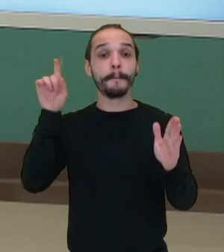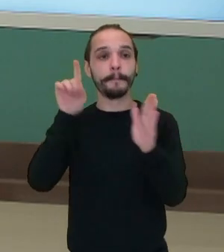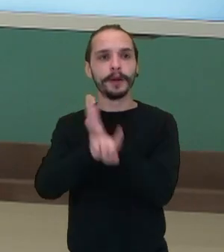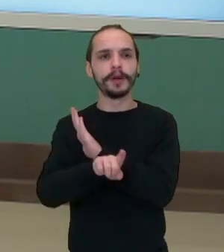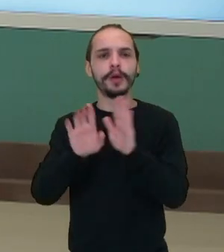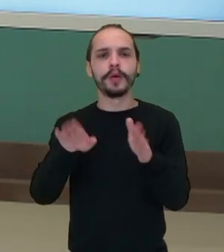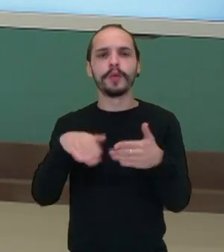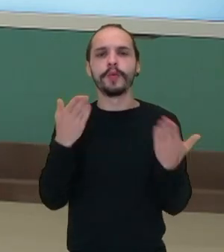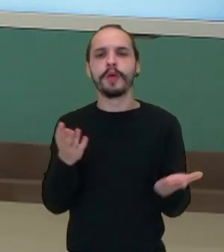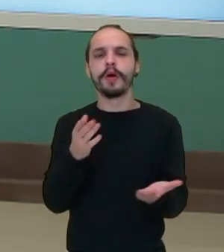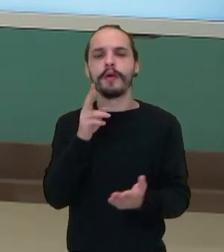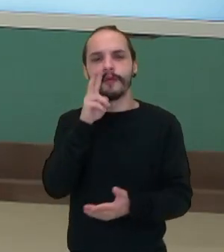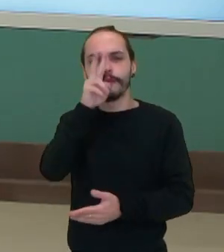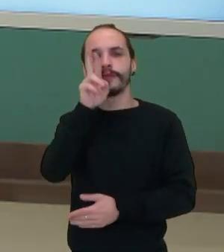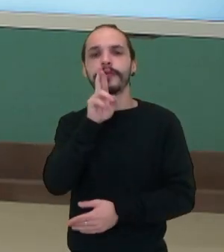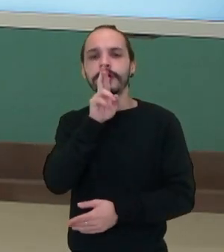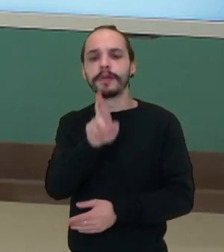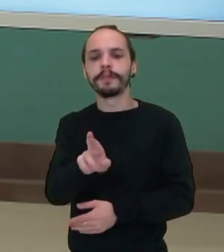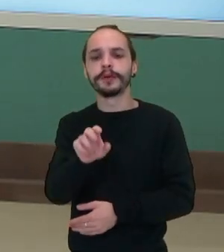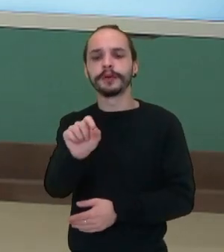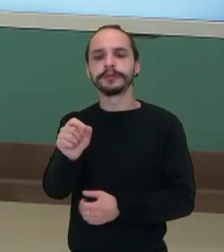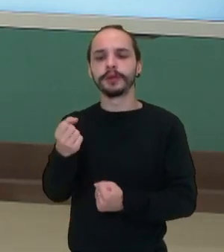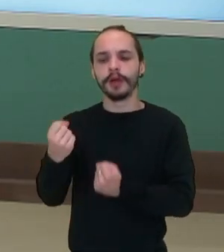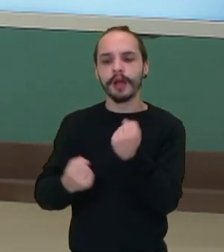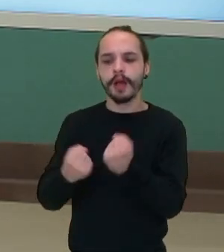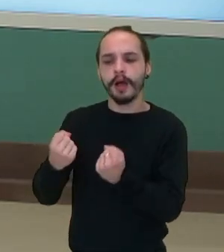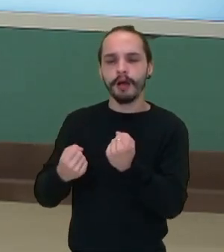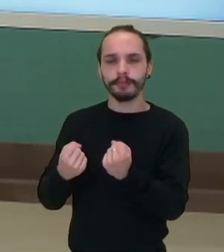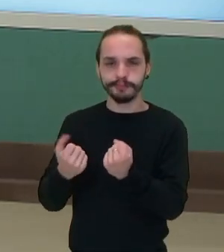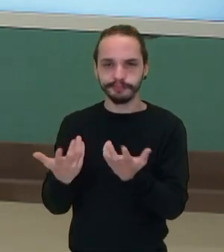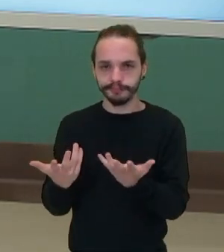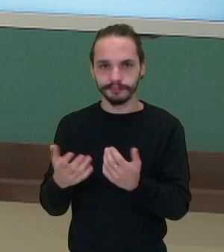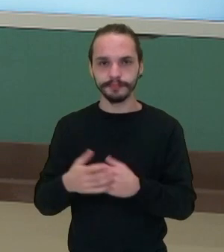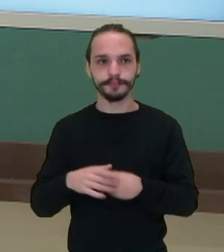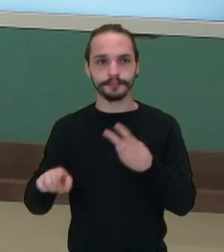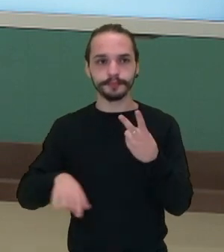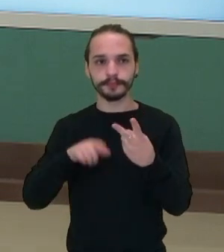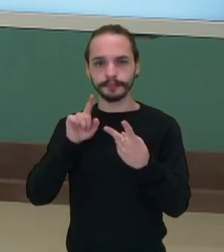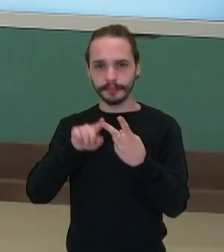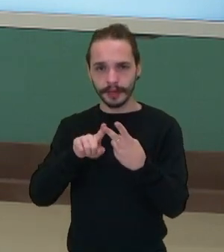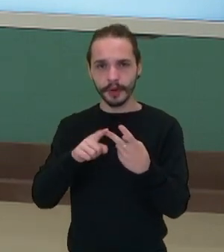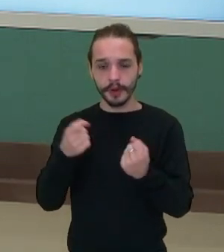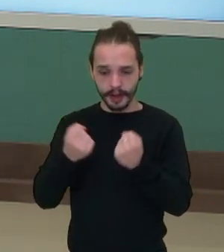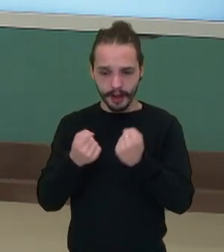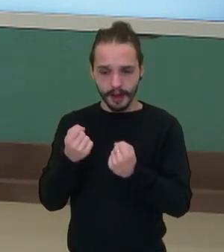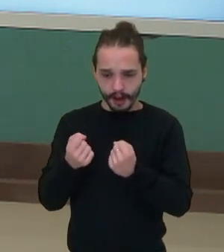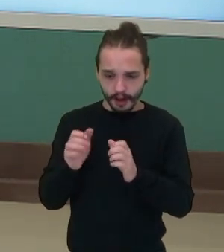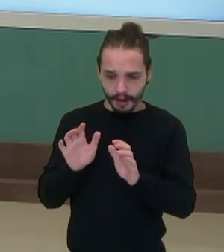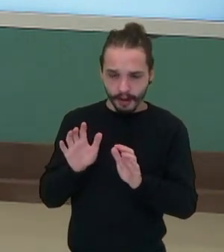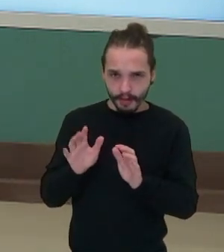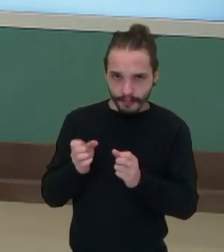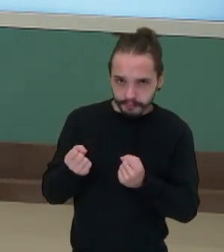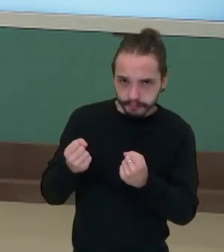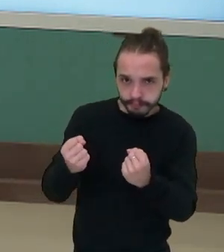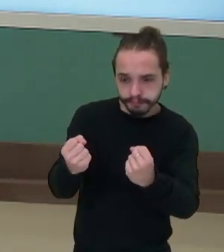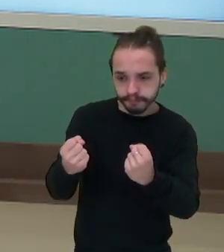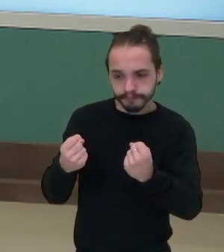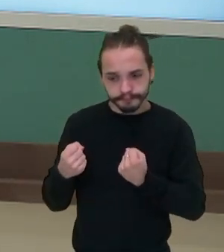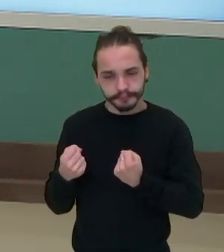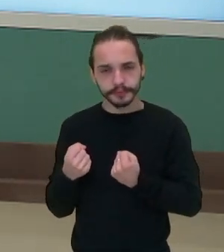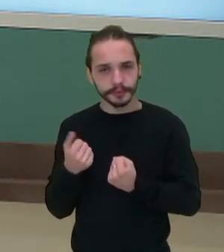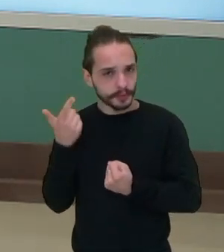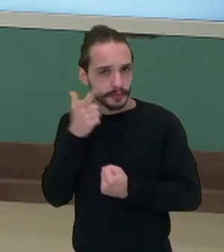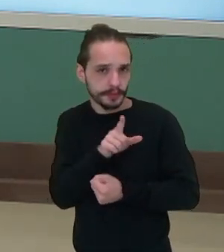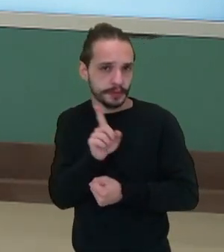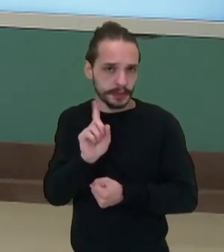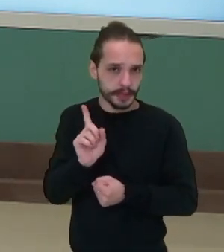força resultante sobre o veículo? E a segunda pergunta: o automóvel se deslocará? Você tem que justificar. Então veja, o que